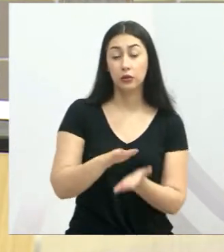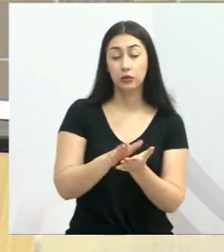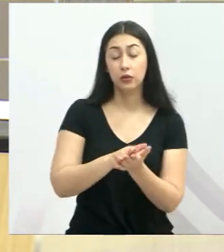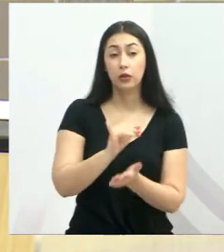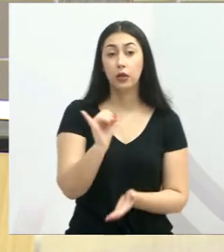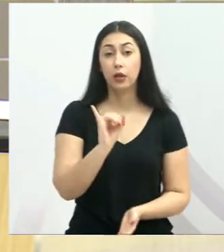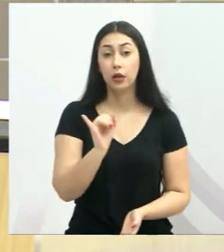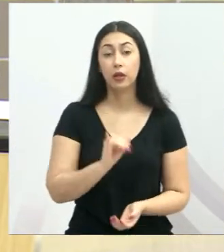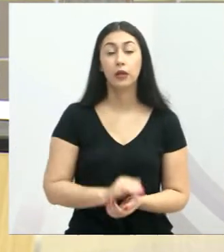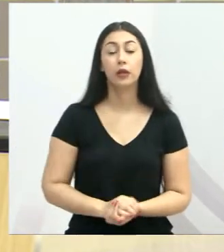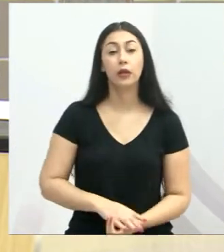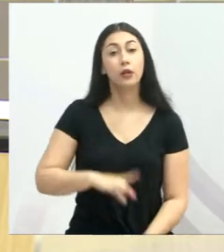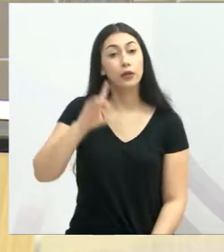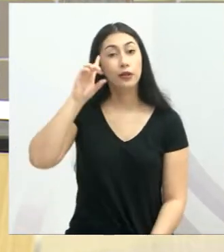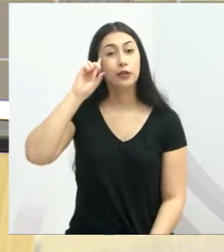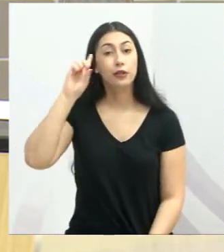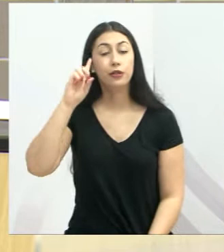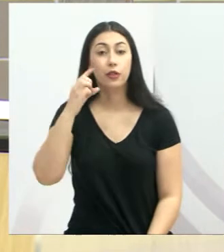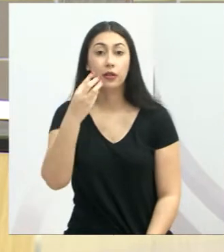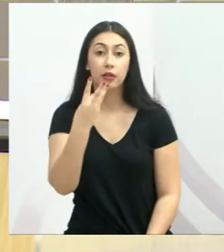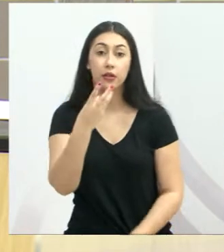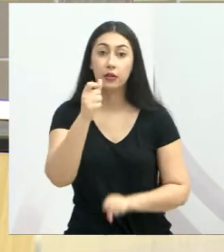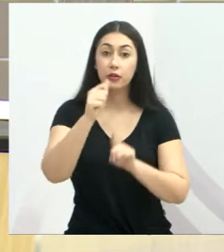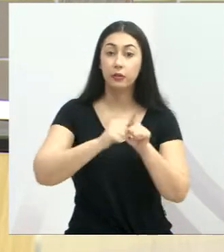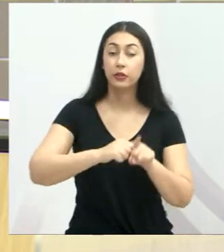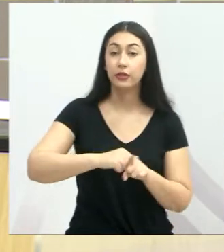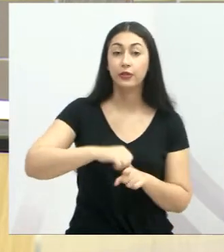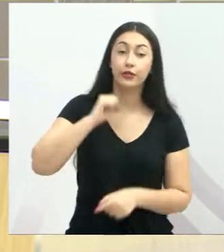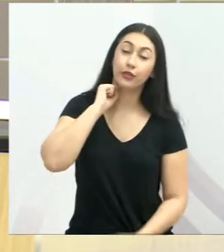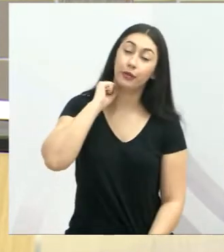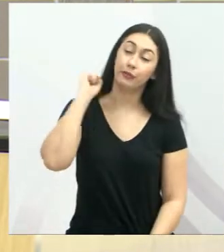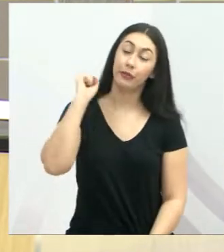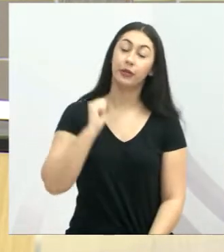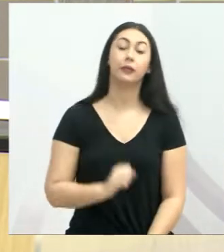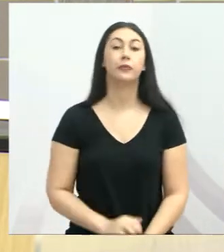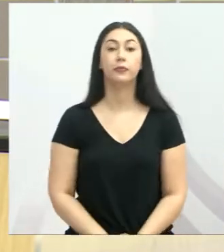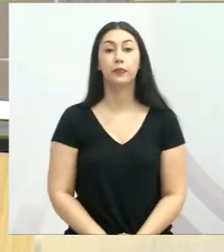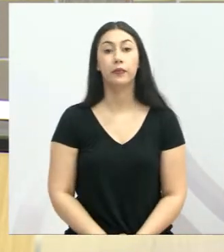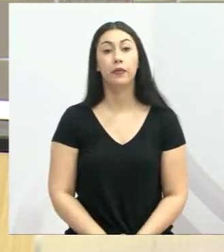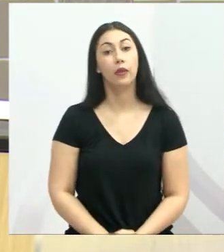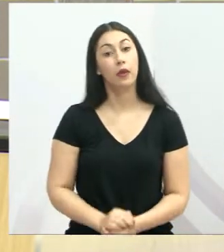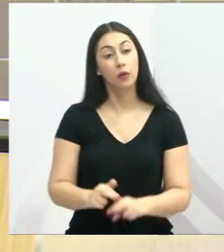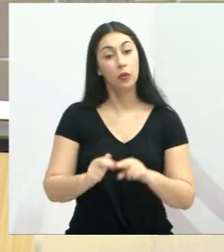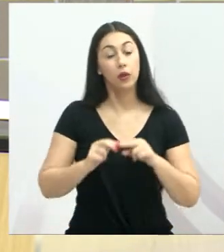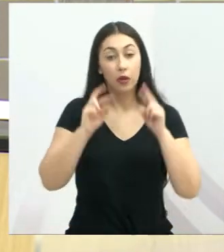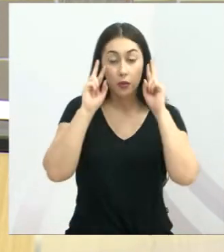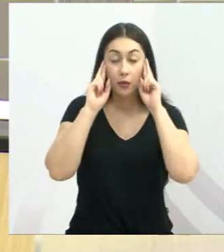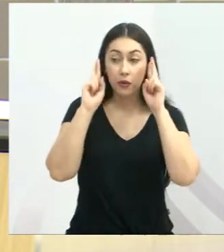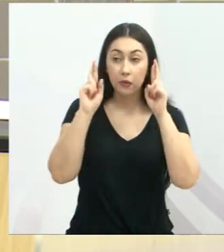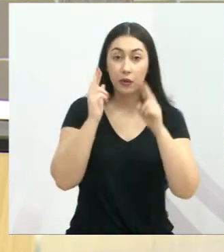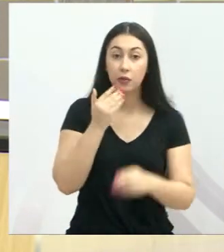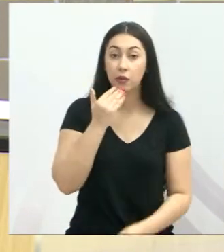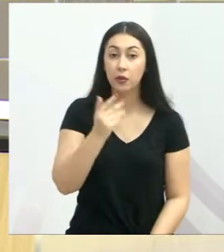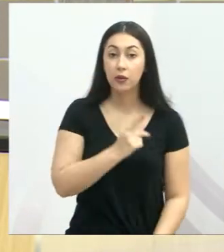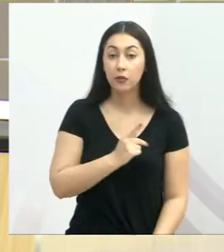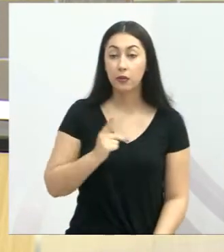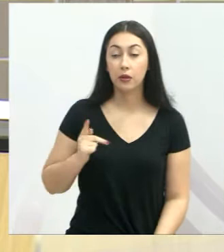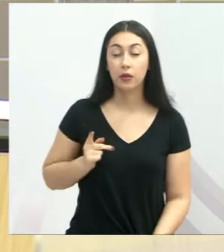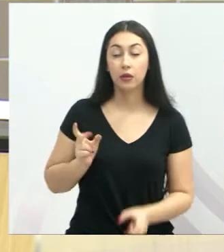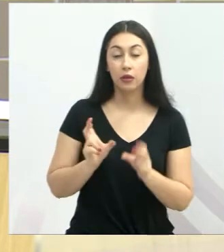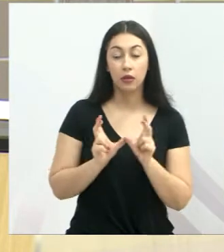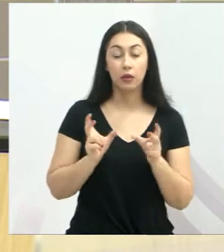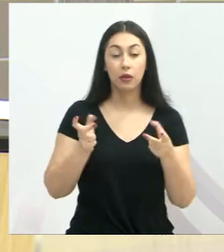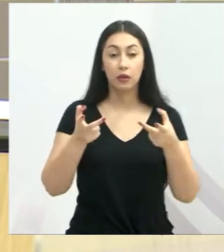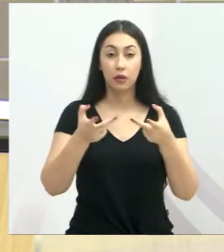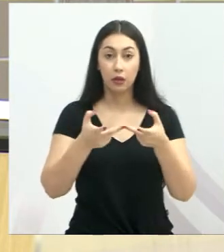abril do corrente, com especiais cumprimentos à sua população. Feito esse registro, respeitosamente requeremos a presença